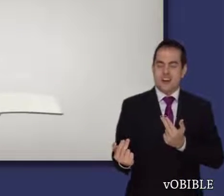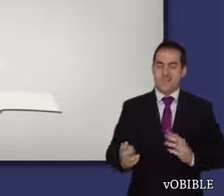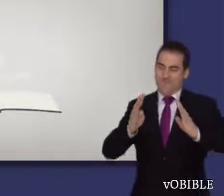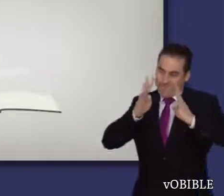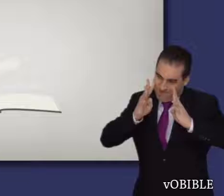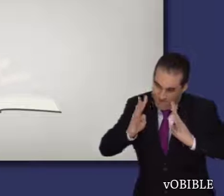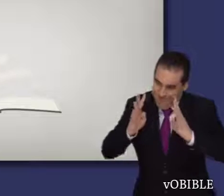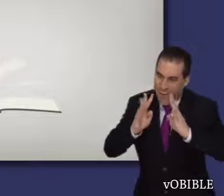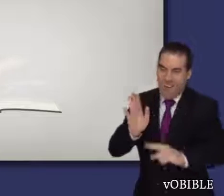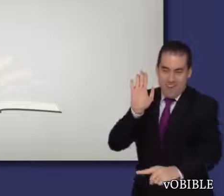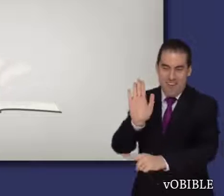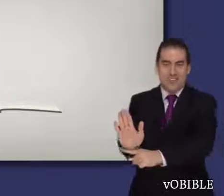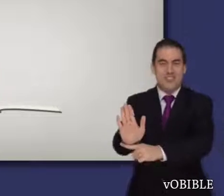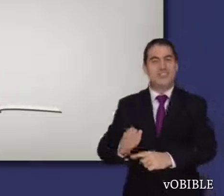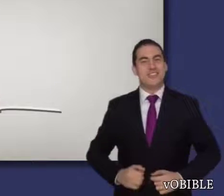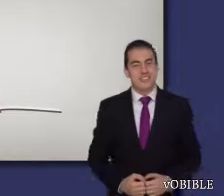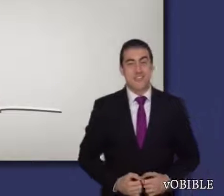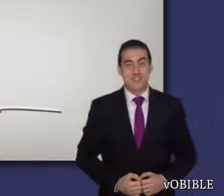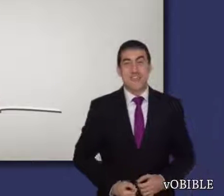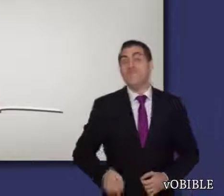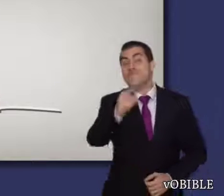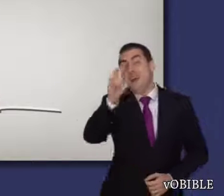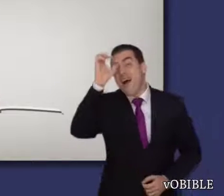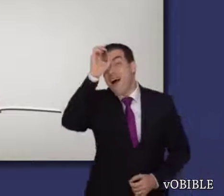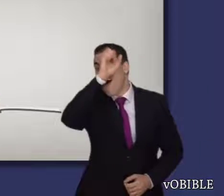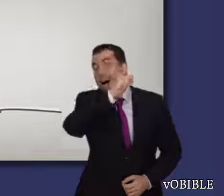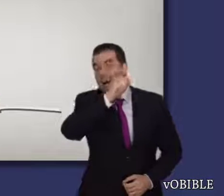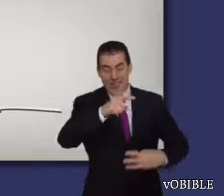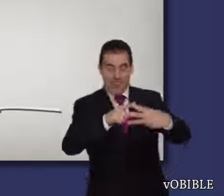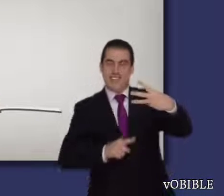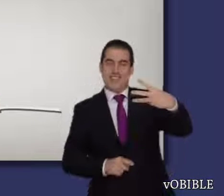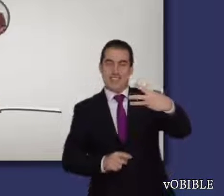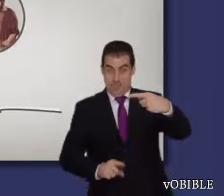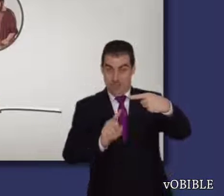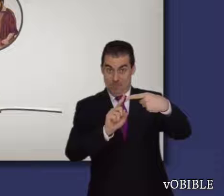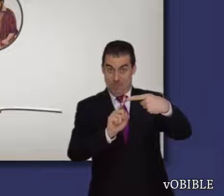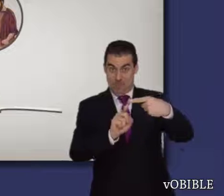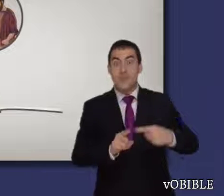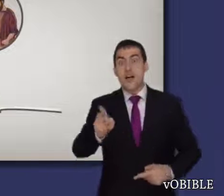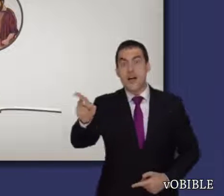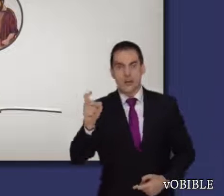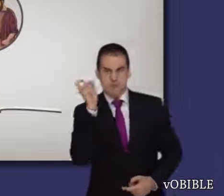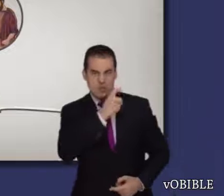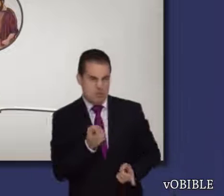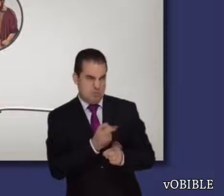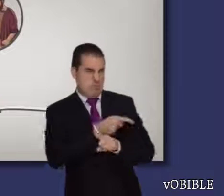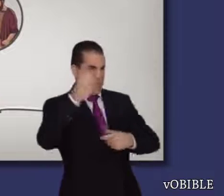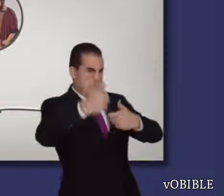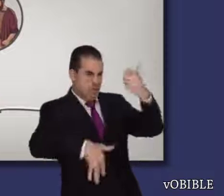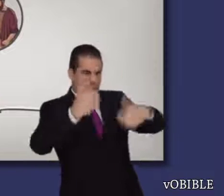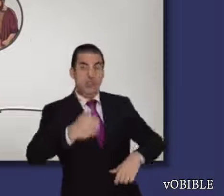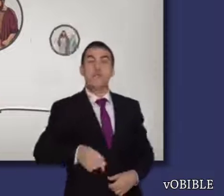Ao ler 1 João, veja que devemos fugir da apostasia, que precisamos nos proteger do